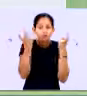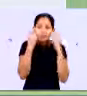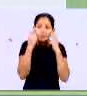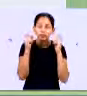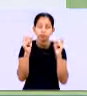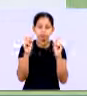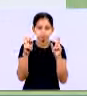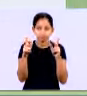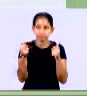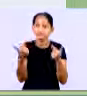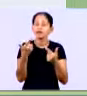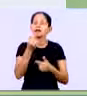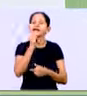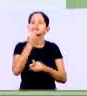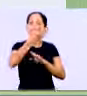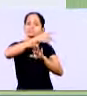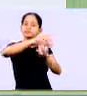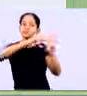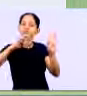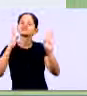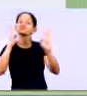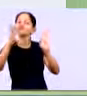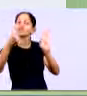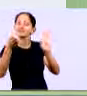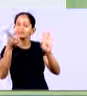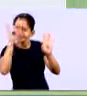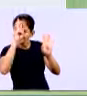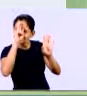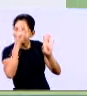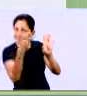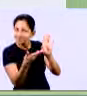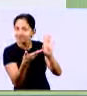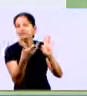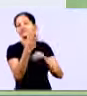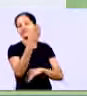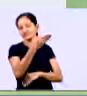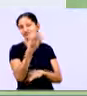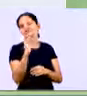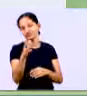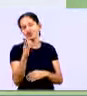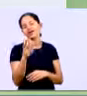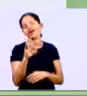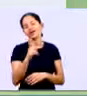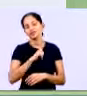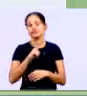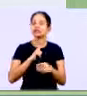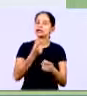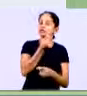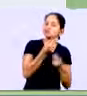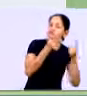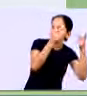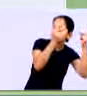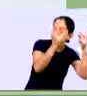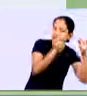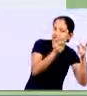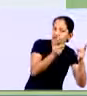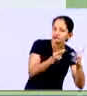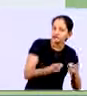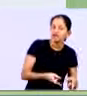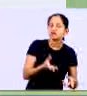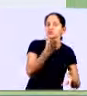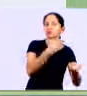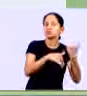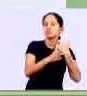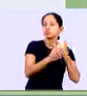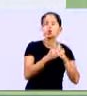tá? Que é esse modelo que a gente já trabalhou, né? Em sala, ou seja, eu tenho as vendas orçadas em caixas aqui, por exemplo, aí eu tenho